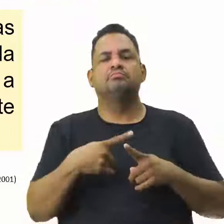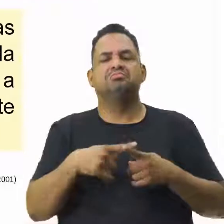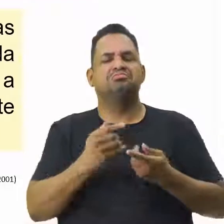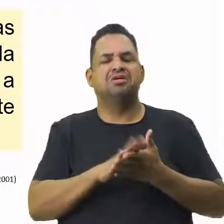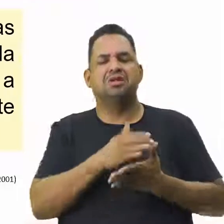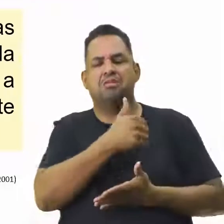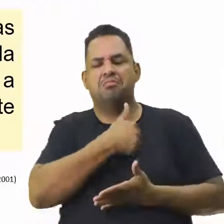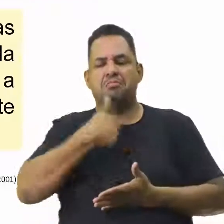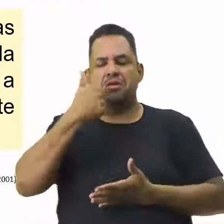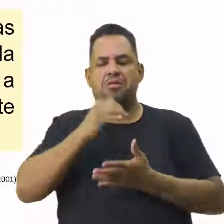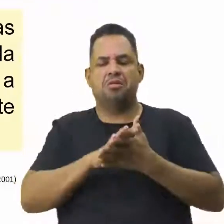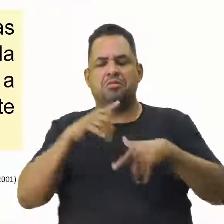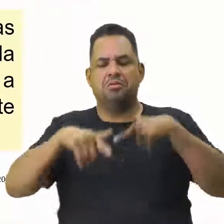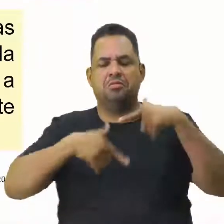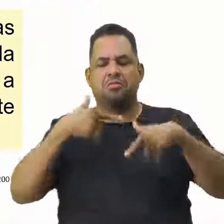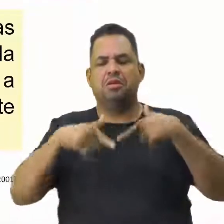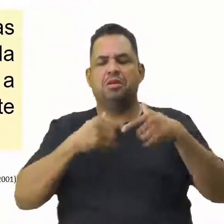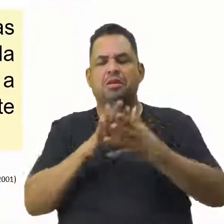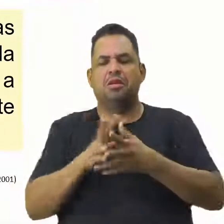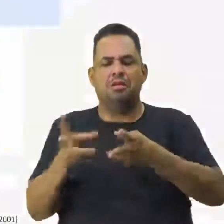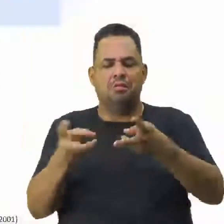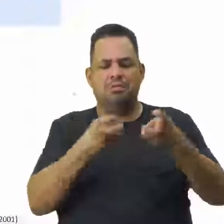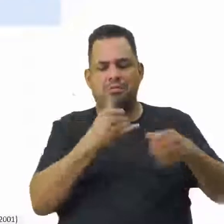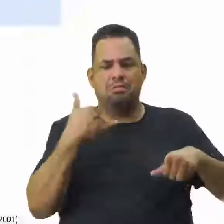mais grana para mim. Ok?